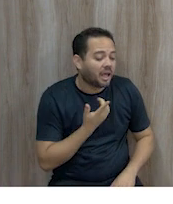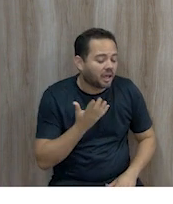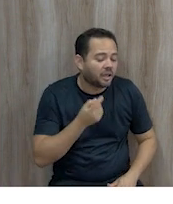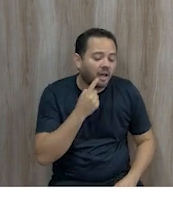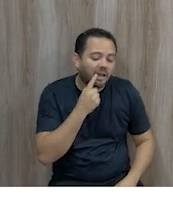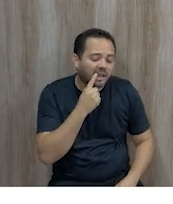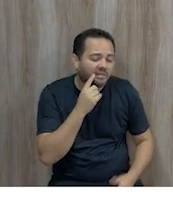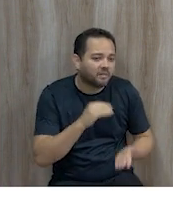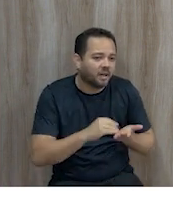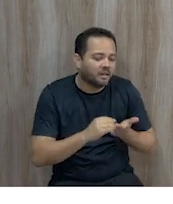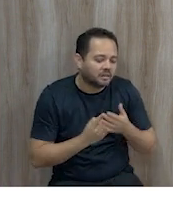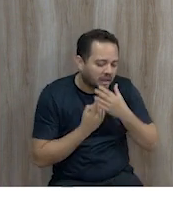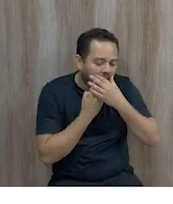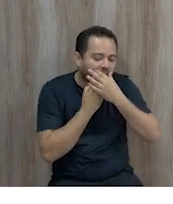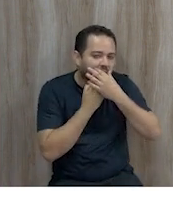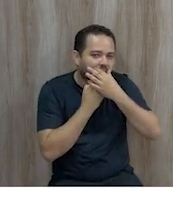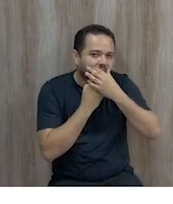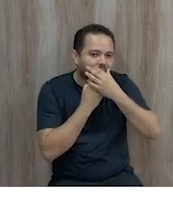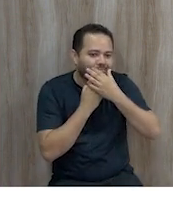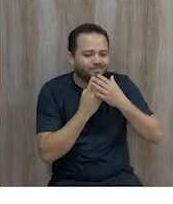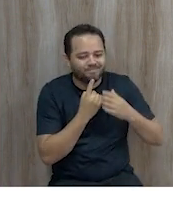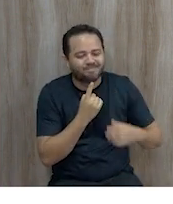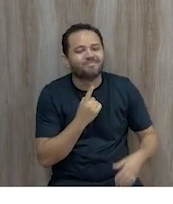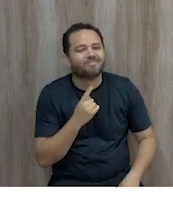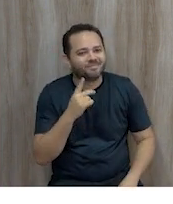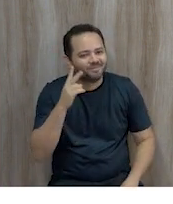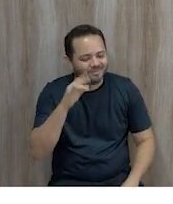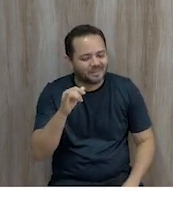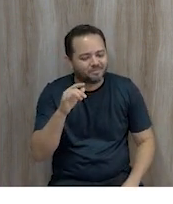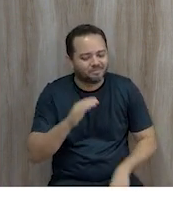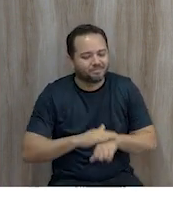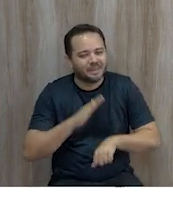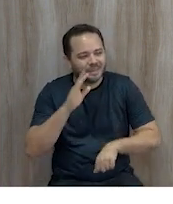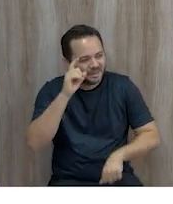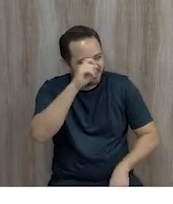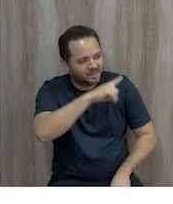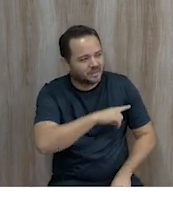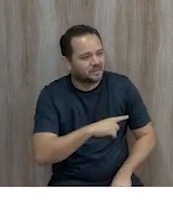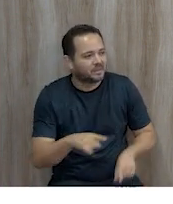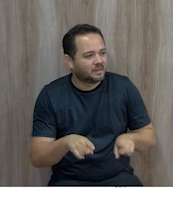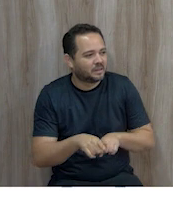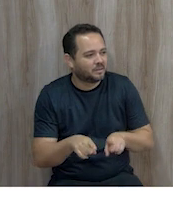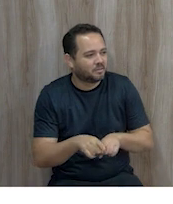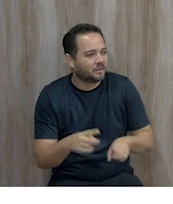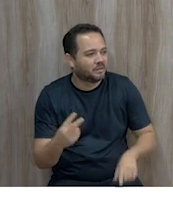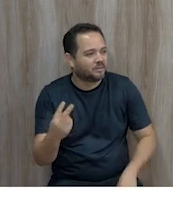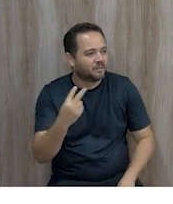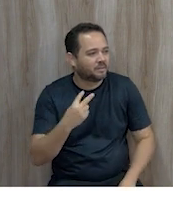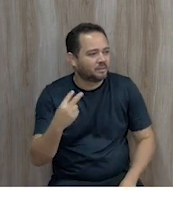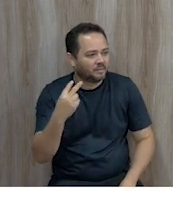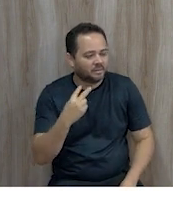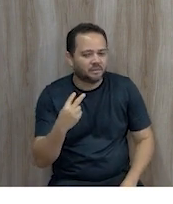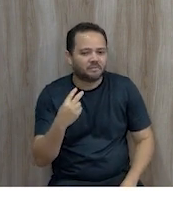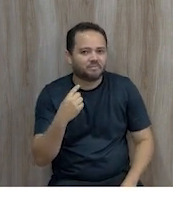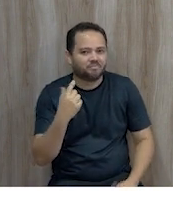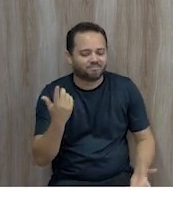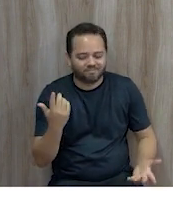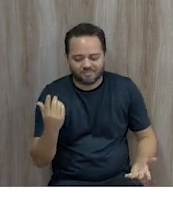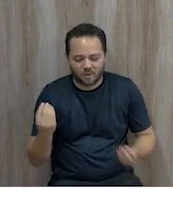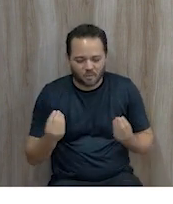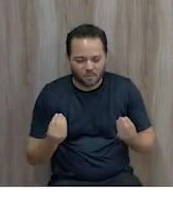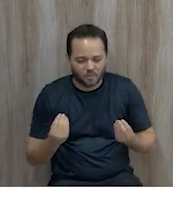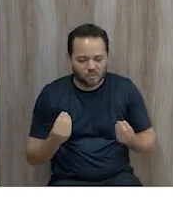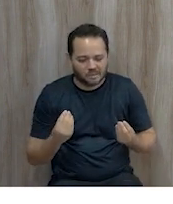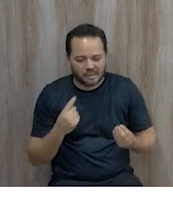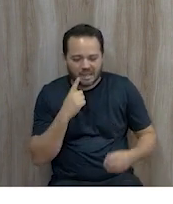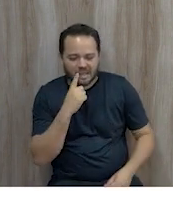implante. Se for área estética, ele vai ter um prejuízo, uma sequela estética também, tá? Então, é muito importante também que a gente